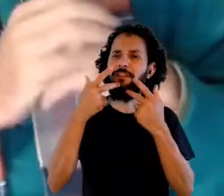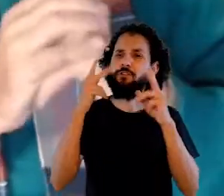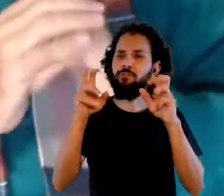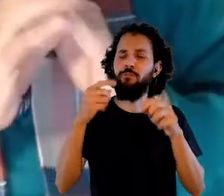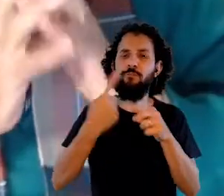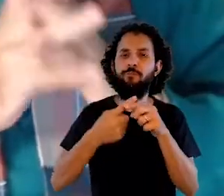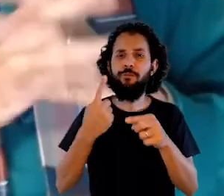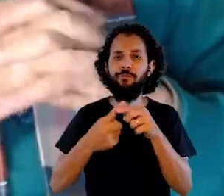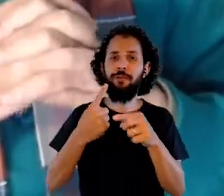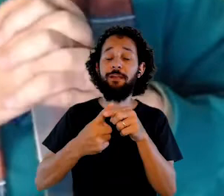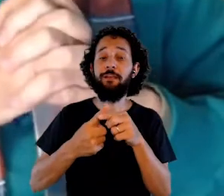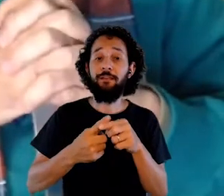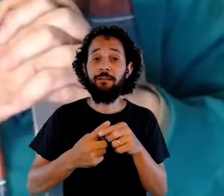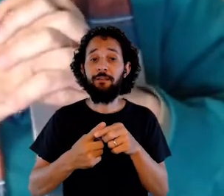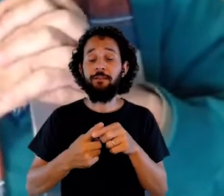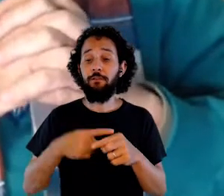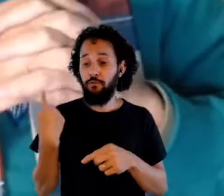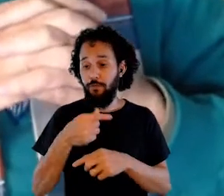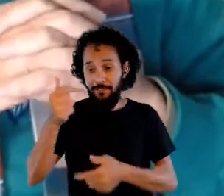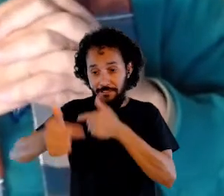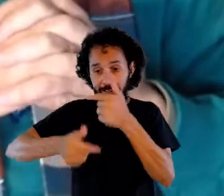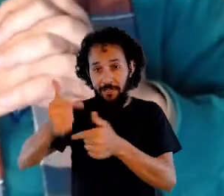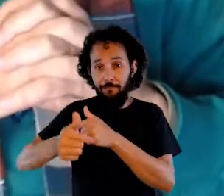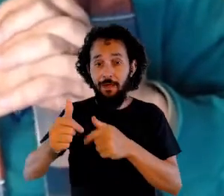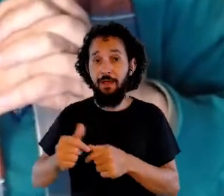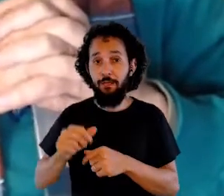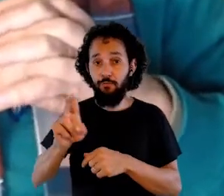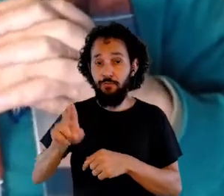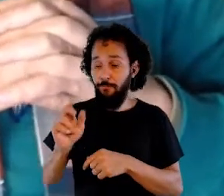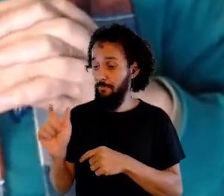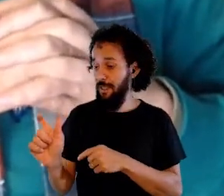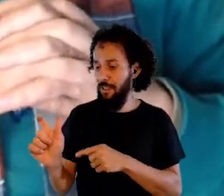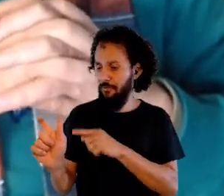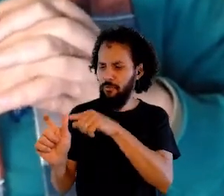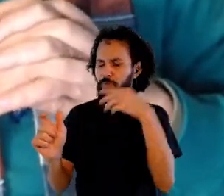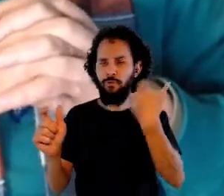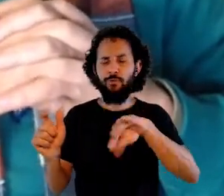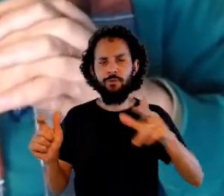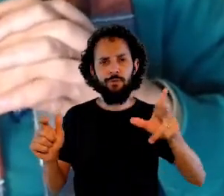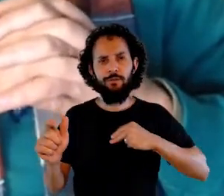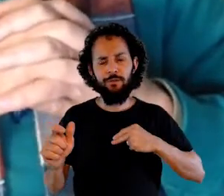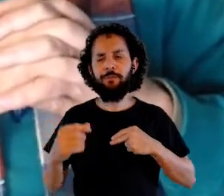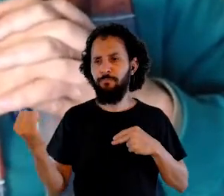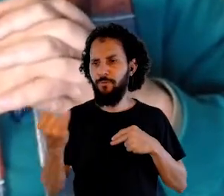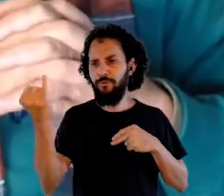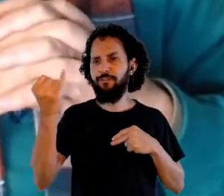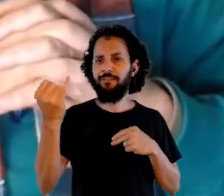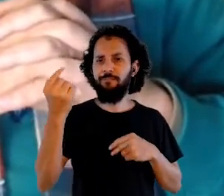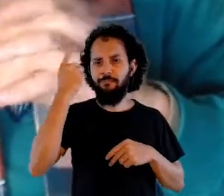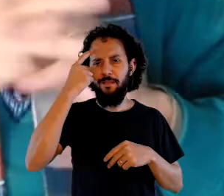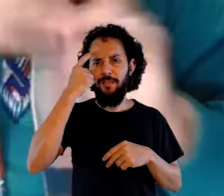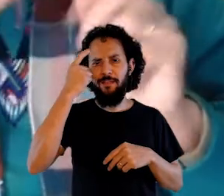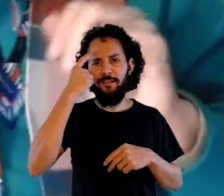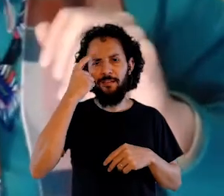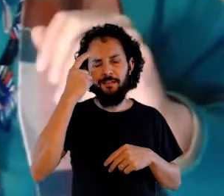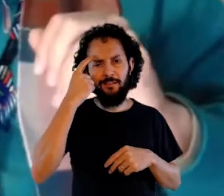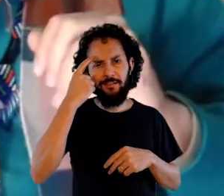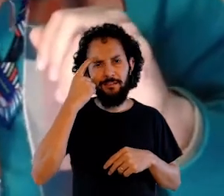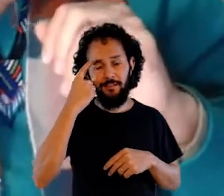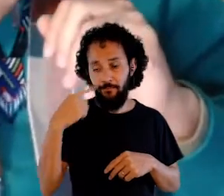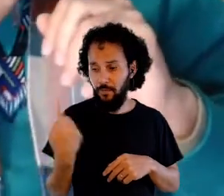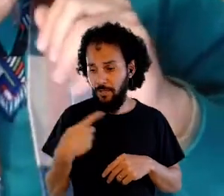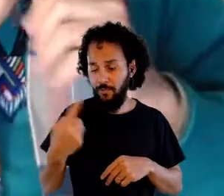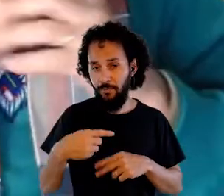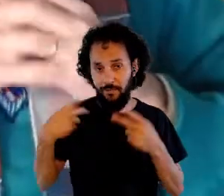que trabalha com a palavra, é muito interessante pensar, né, para nós aqui das artes